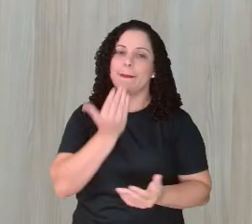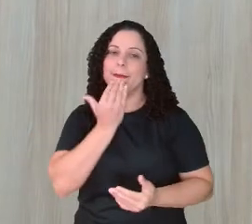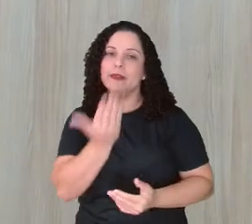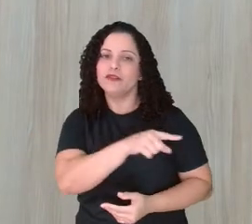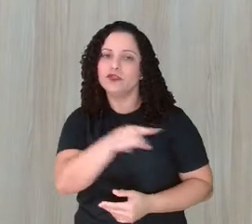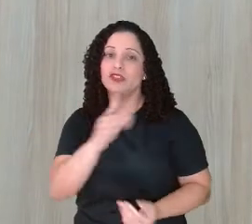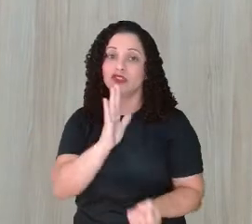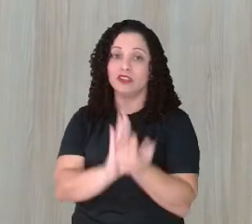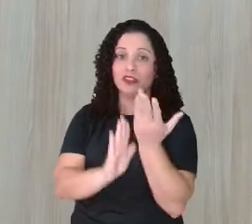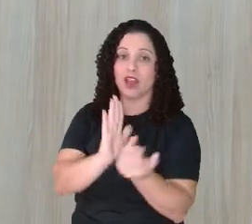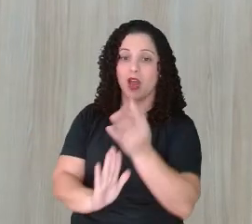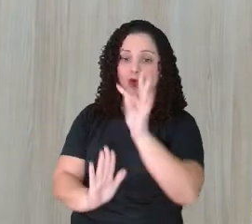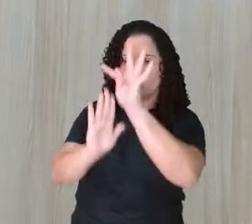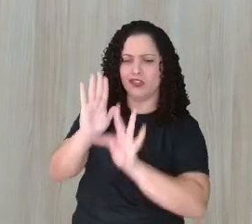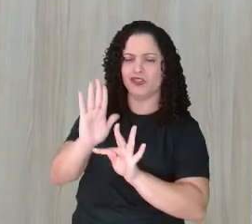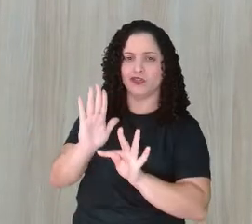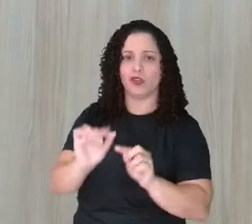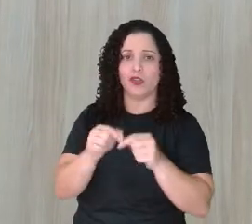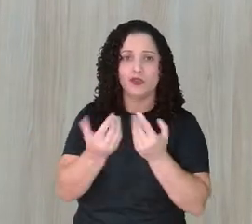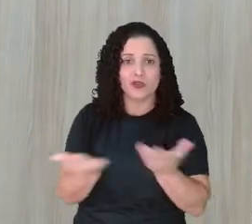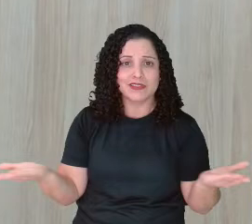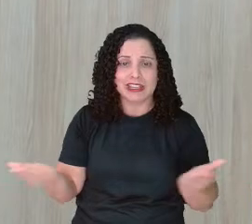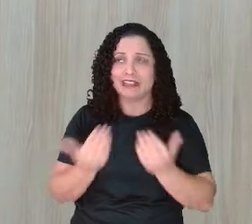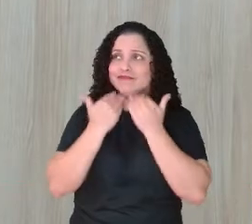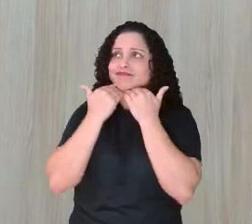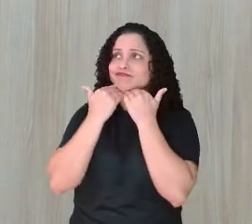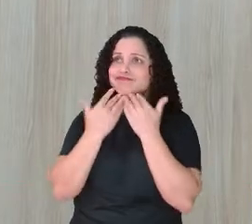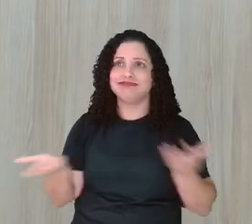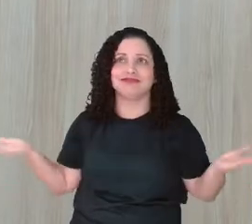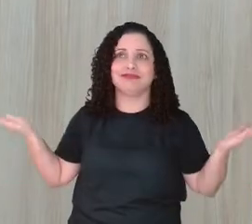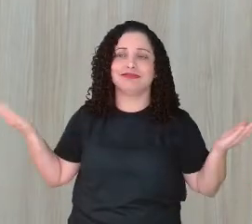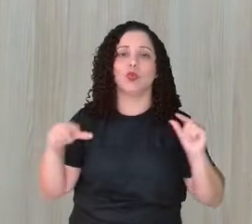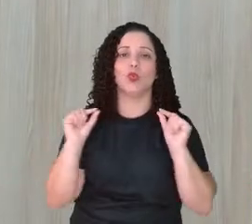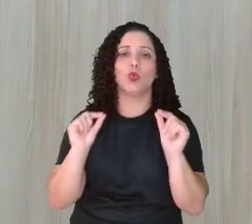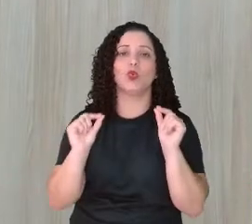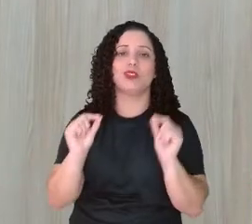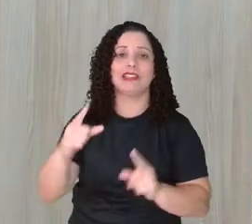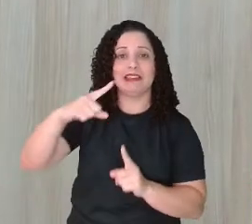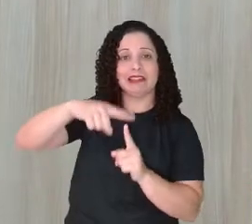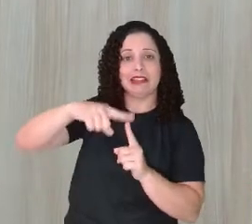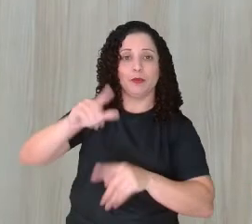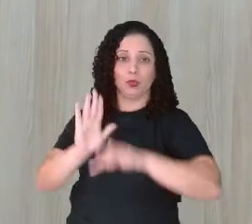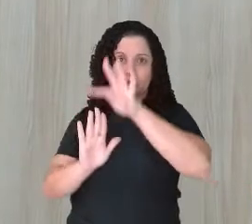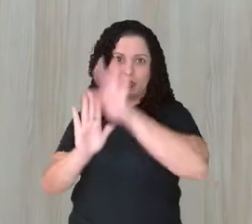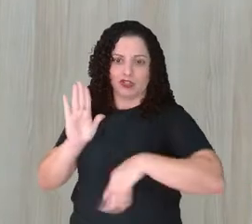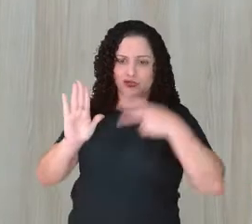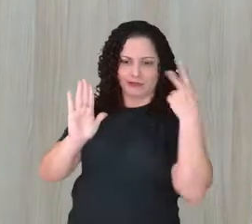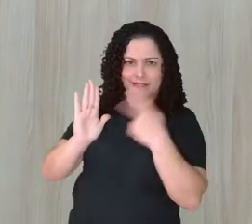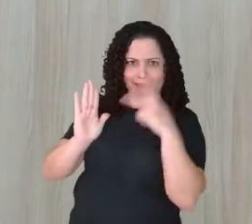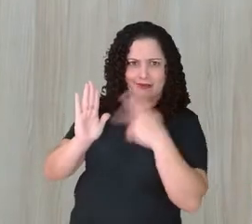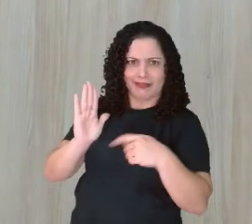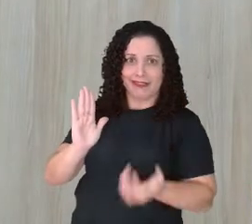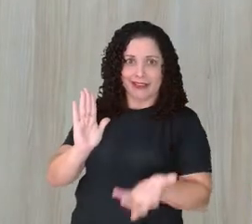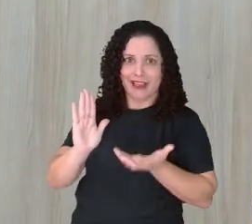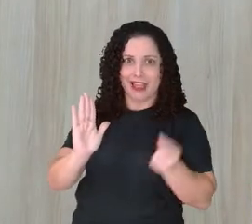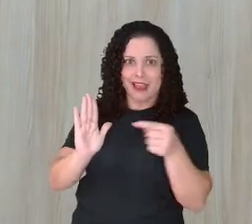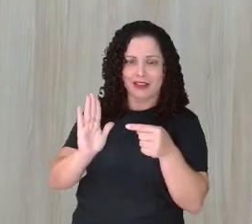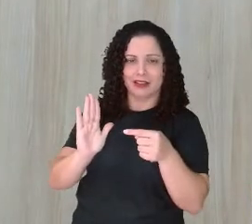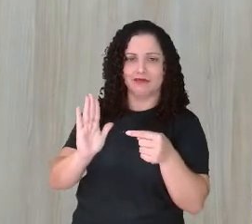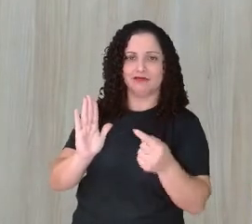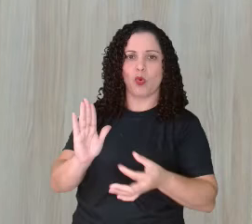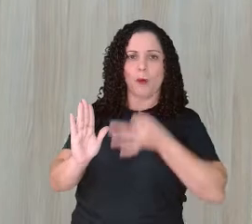dissertativo argumentativo. Se você não tem domínio sobre o que é o tipo textual dissertativo, o que é o tipo